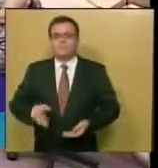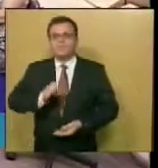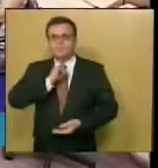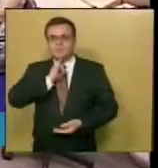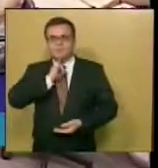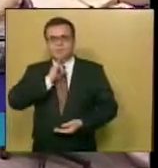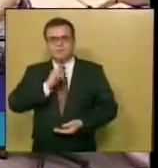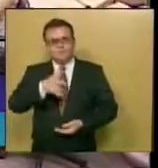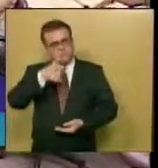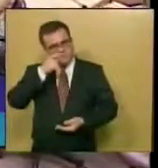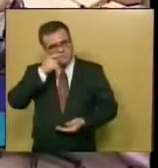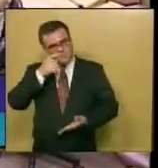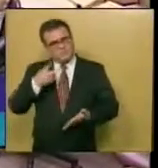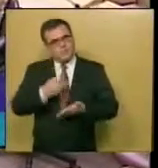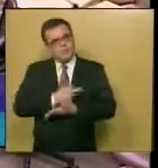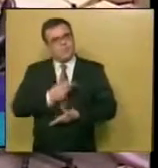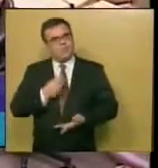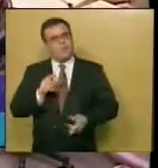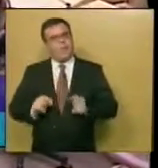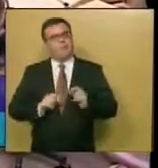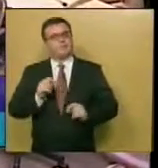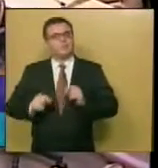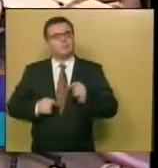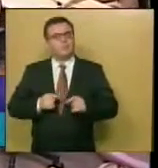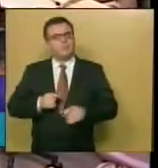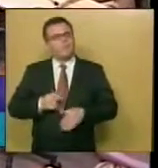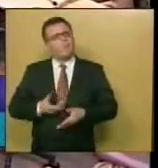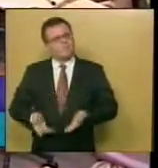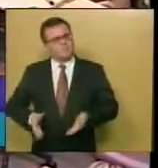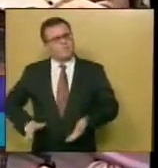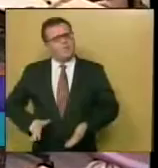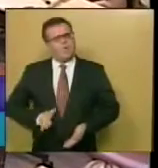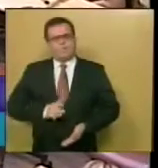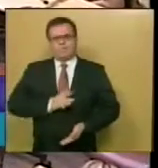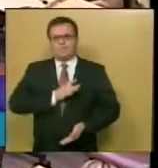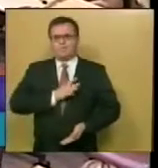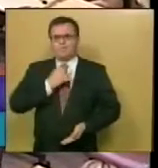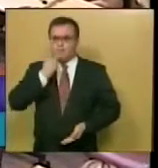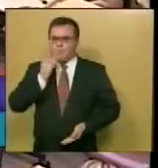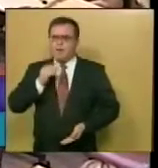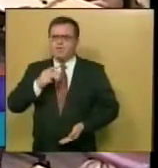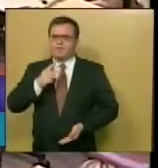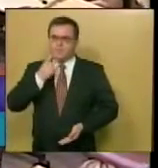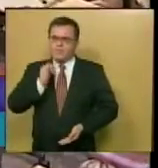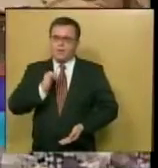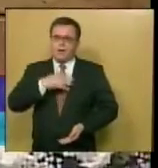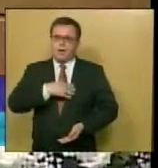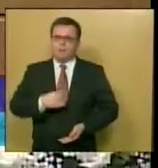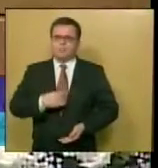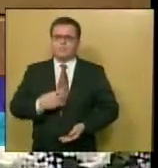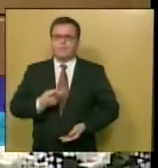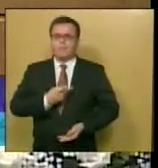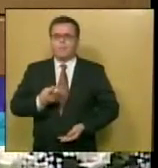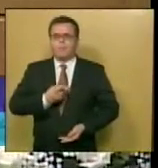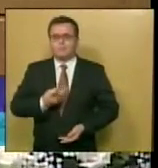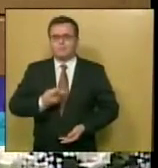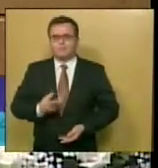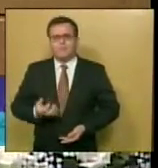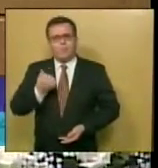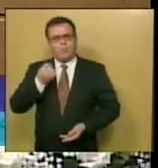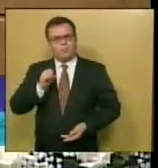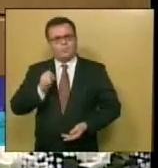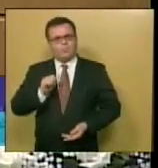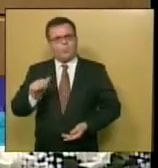indefesa e estupefata a uma chacina política de pai e filho. Era uma tarde de 8